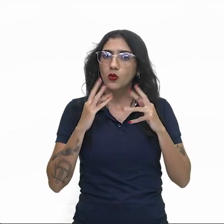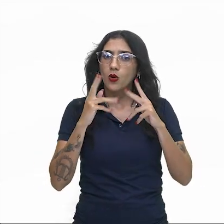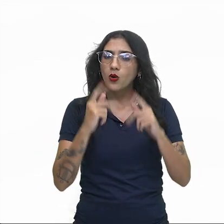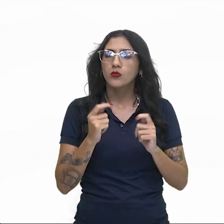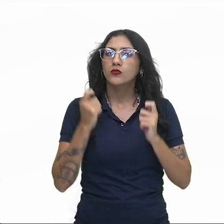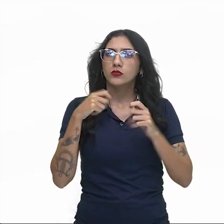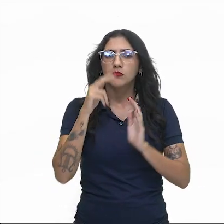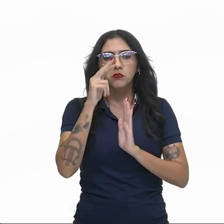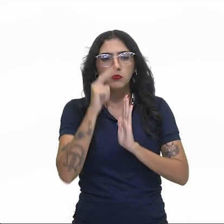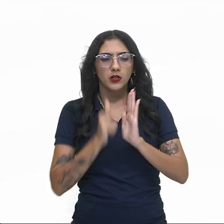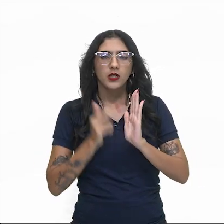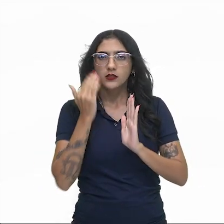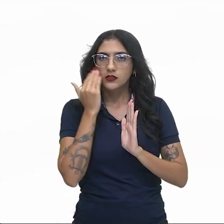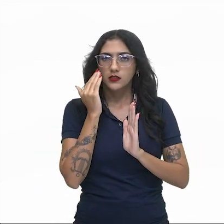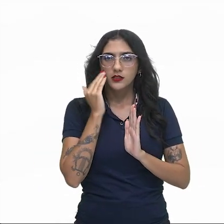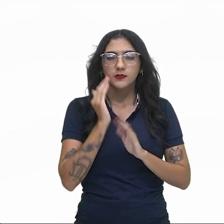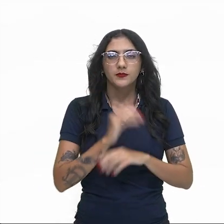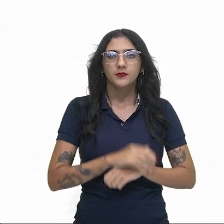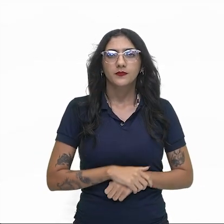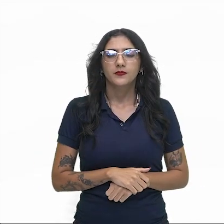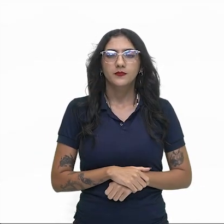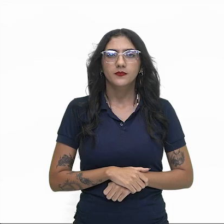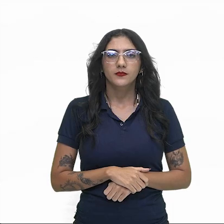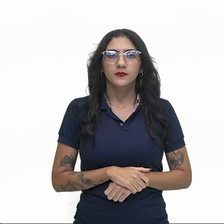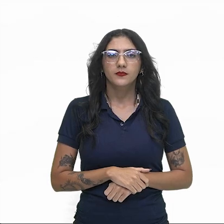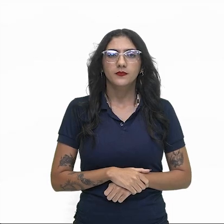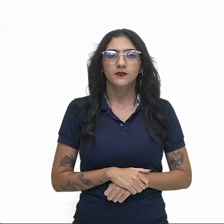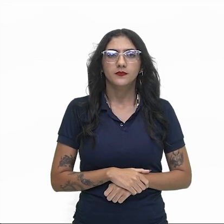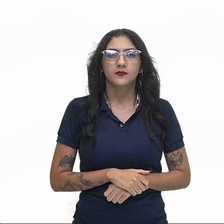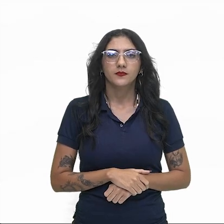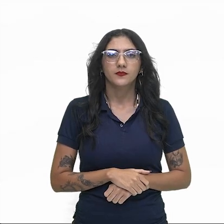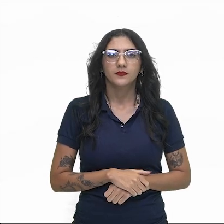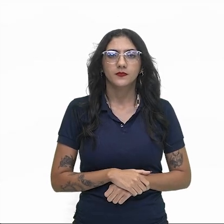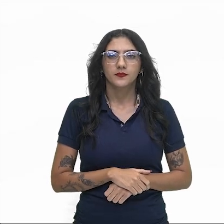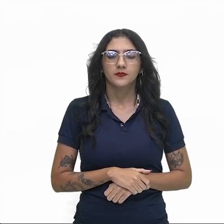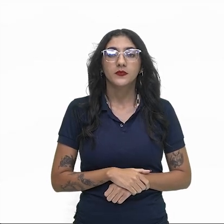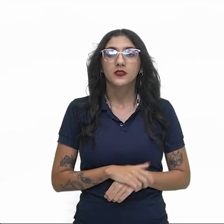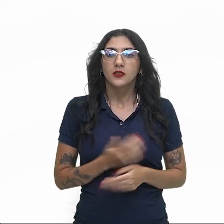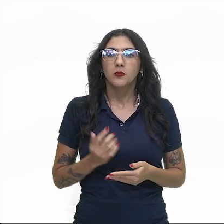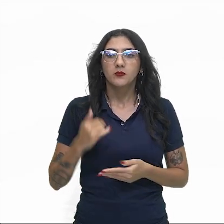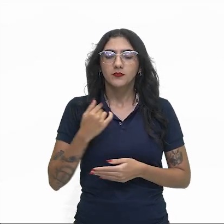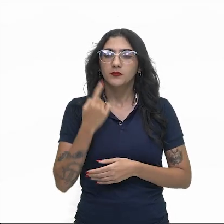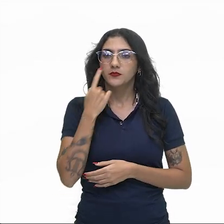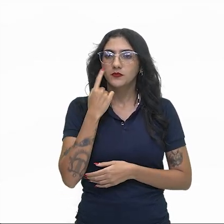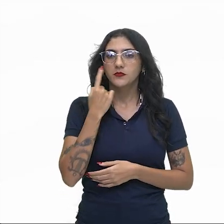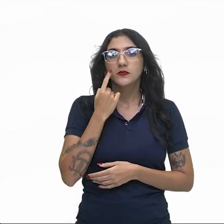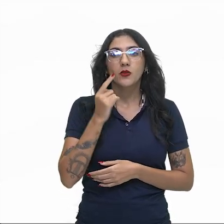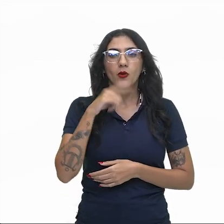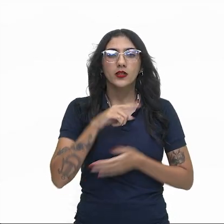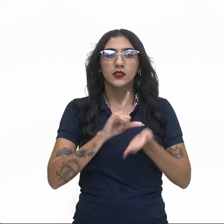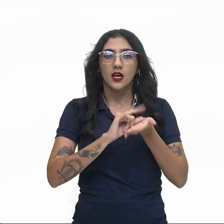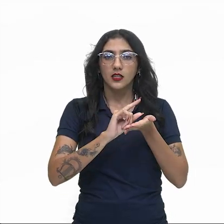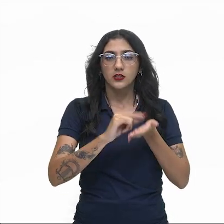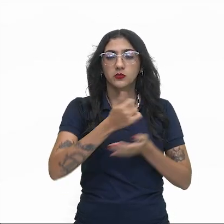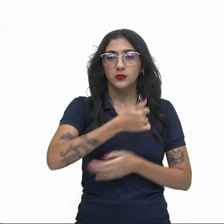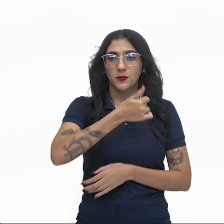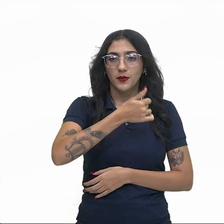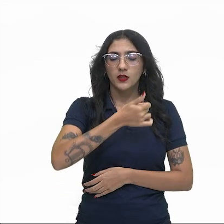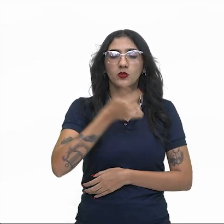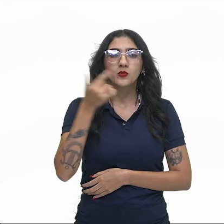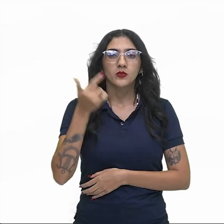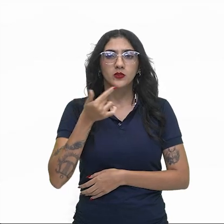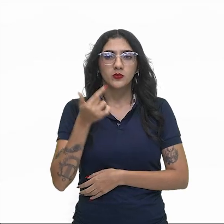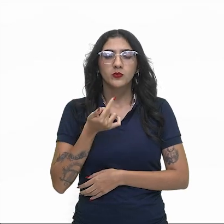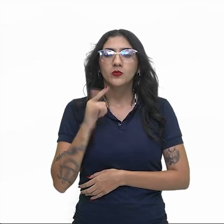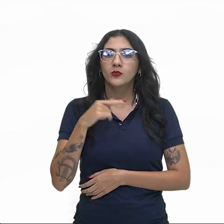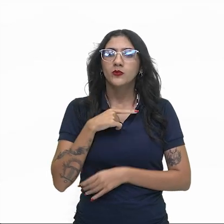todos, beleza? Então nós vimos aí, né, o artigo 1 e 2, ok? Que